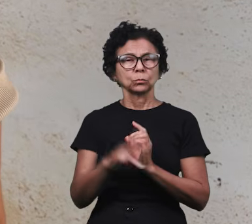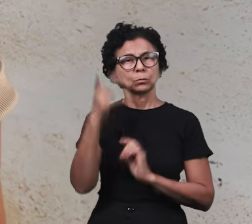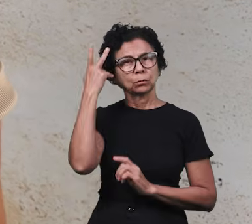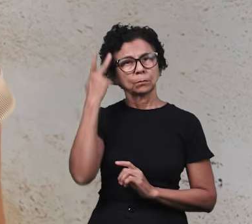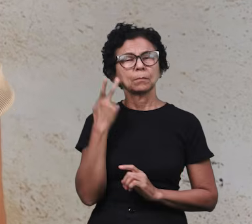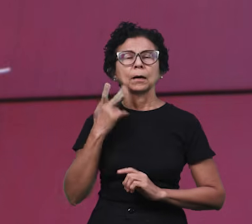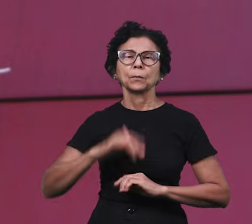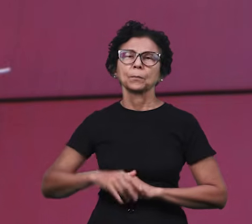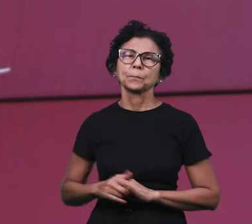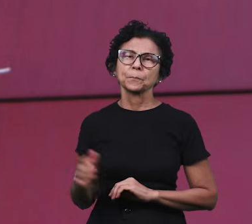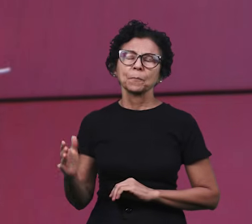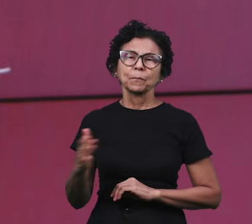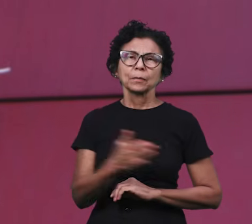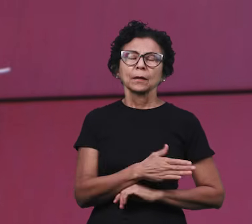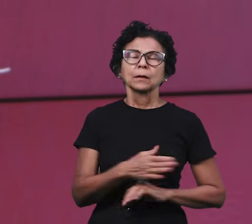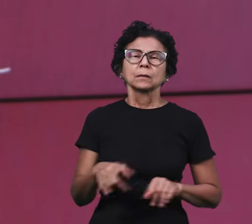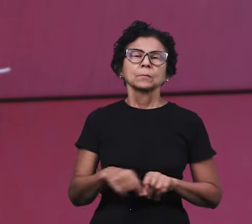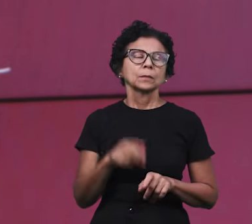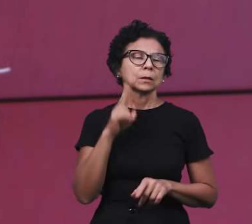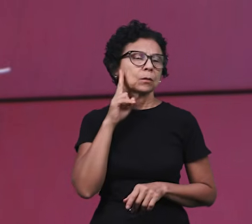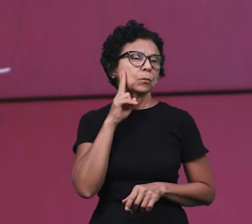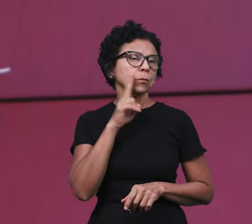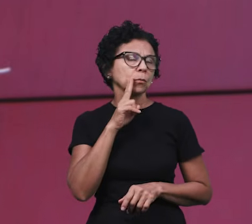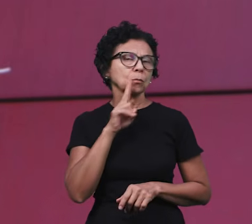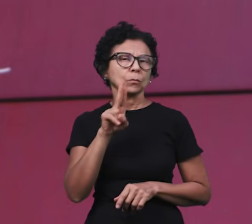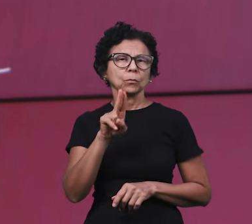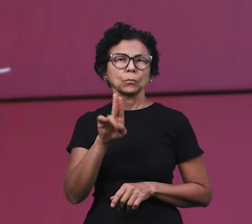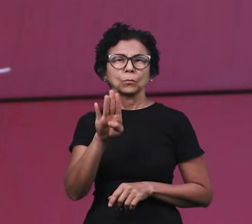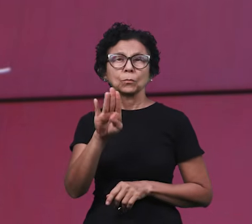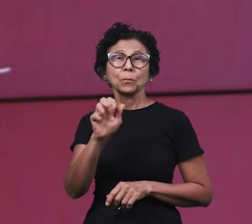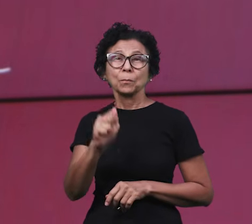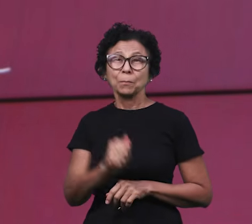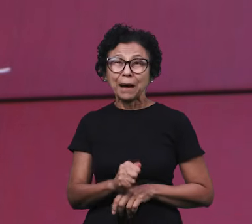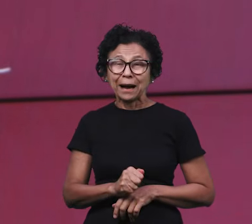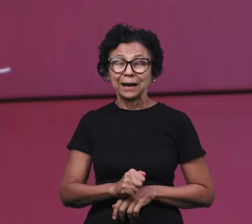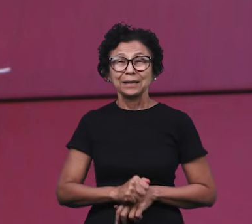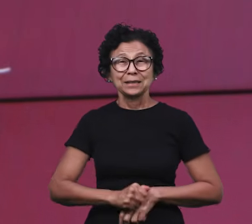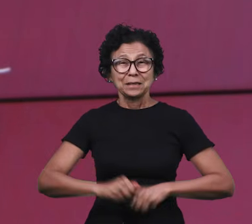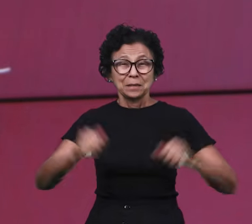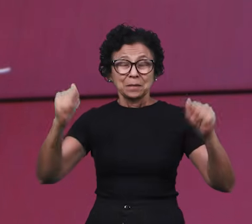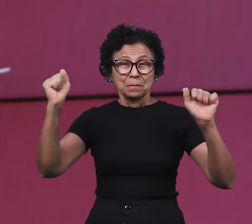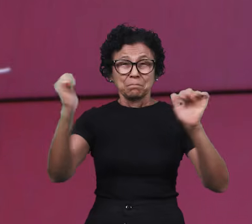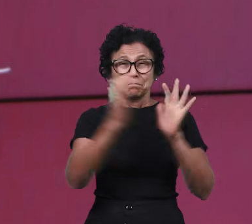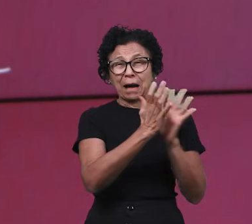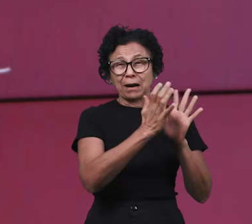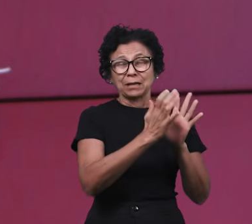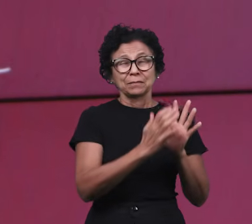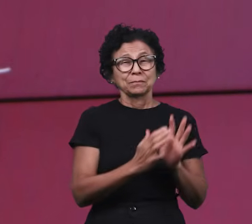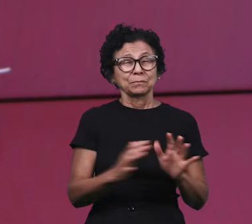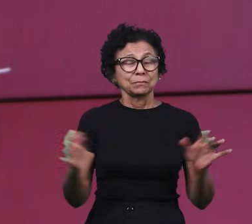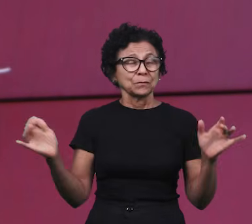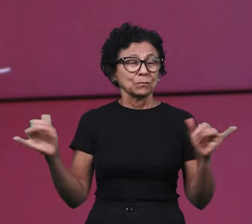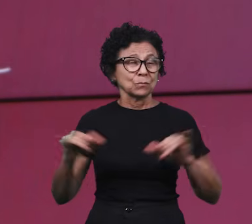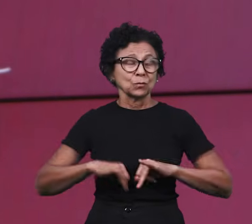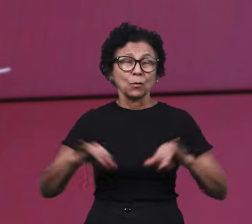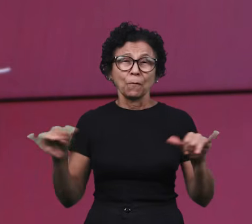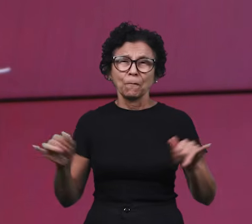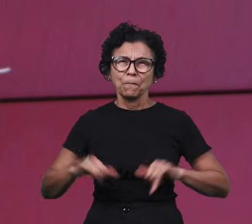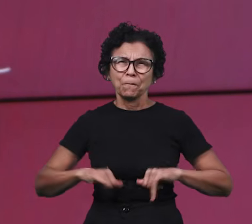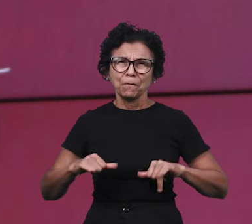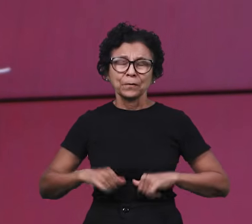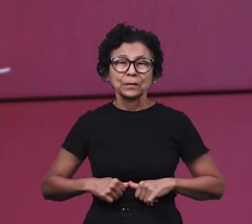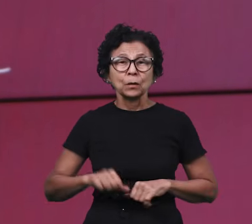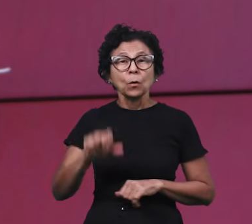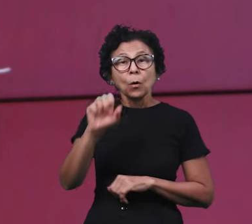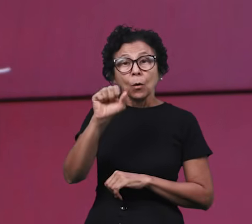nos cultos. Seguimos para Ubá, identificada como a cidade mais impactada da região. O nível do rio